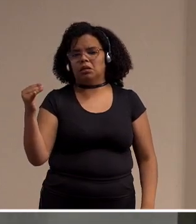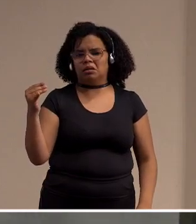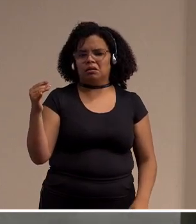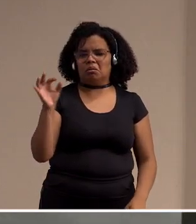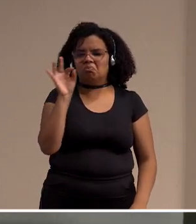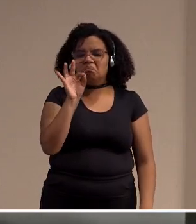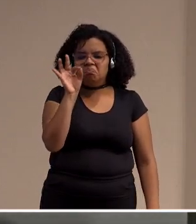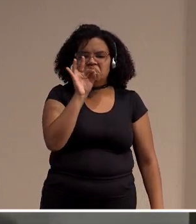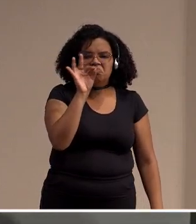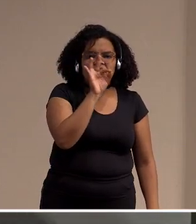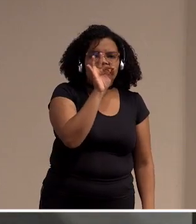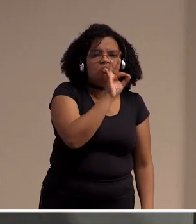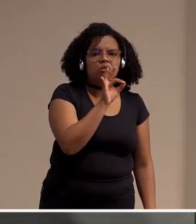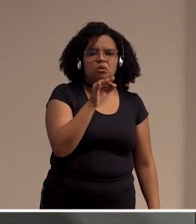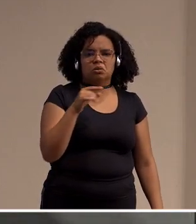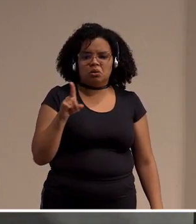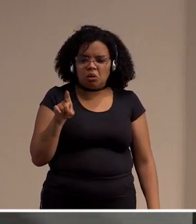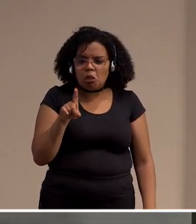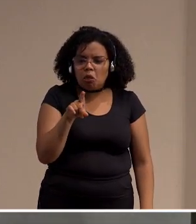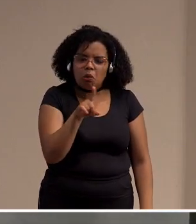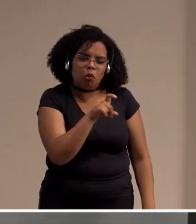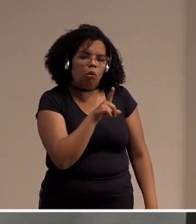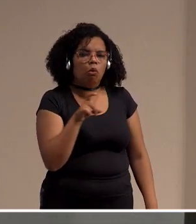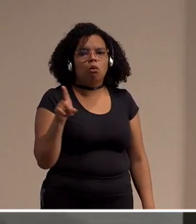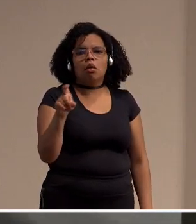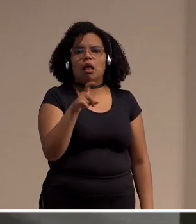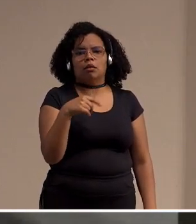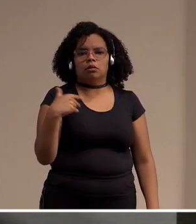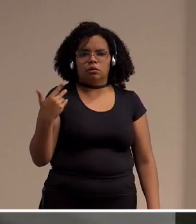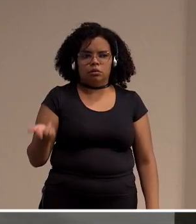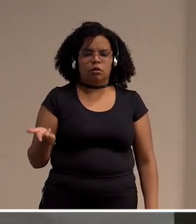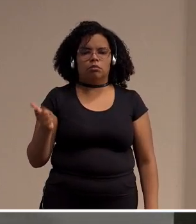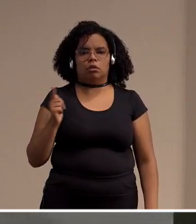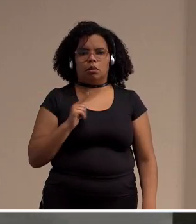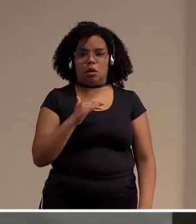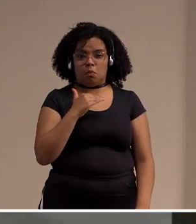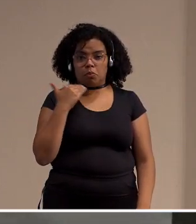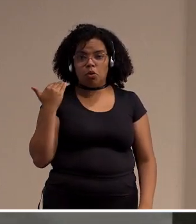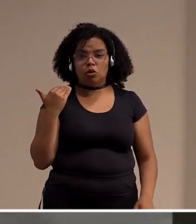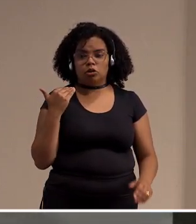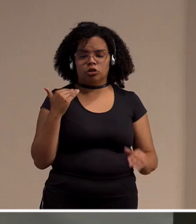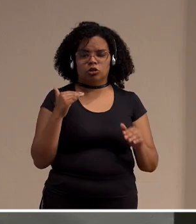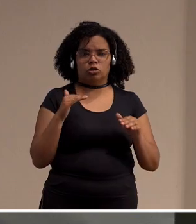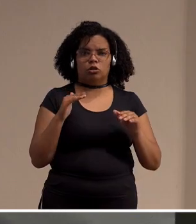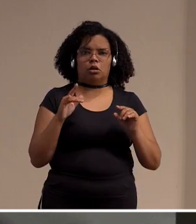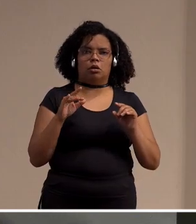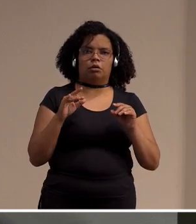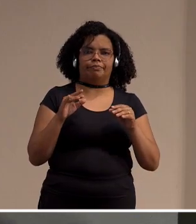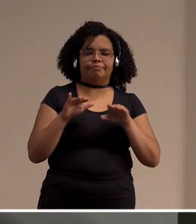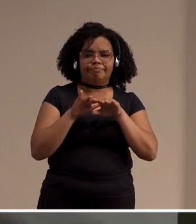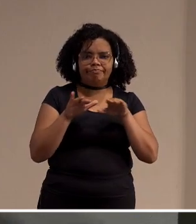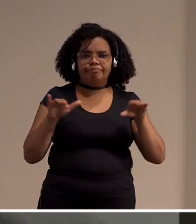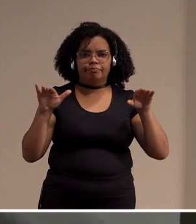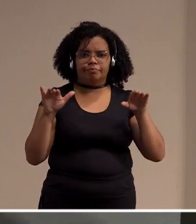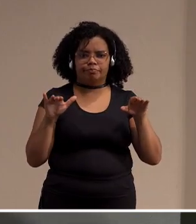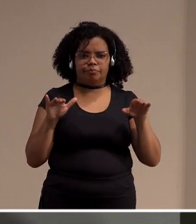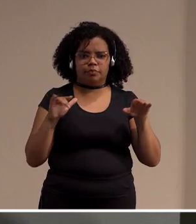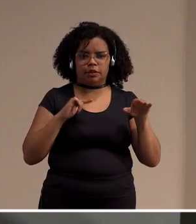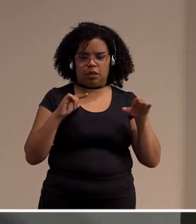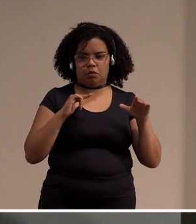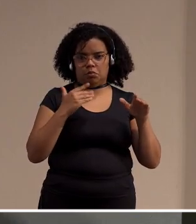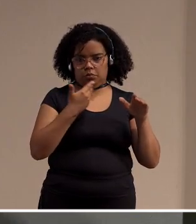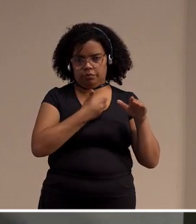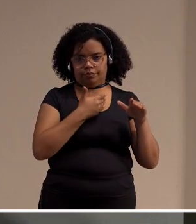moscas, os insetos e tudo mais. E eu falava do fato da morte ser diacrônica. Tem um amigo